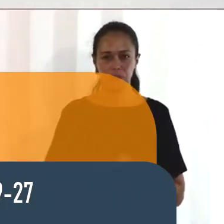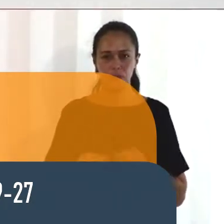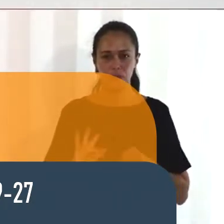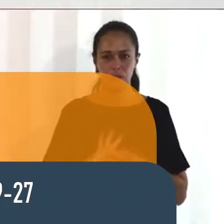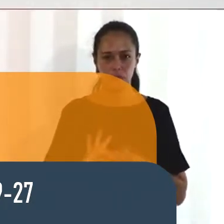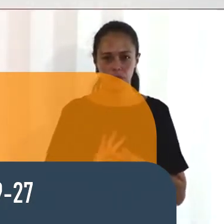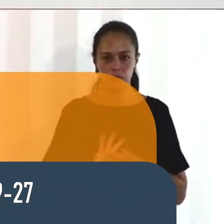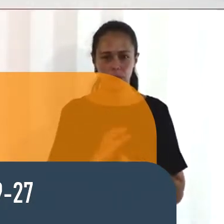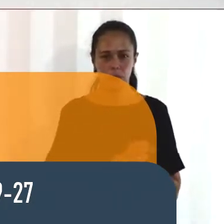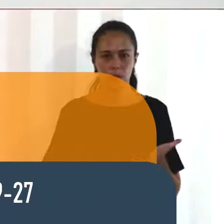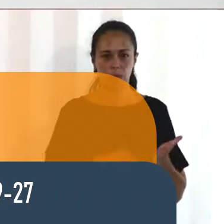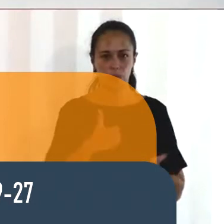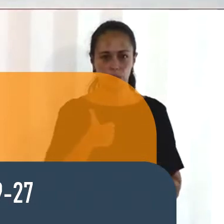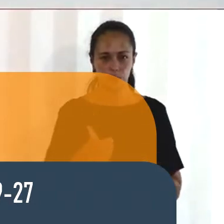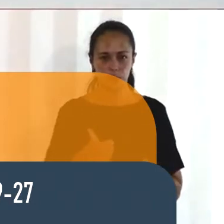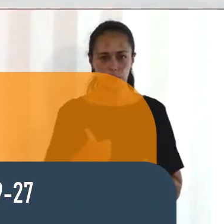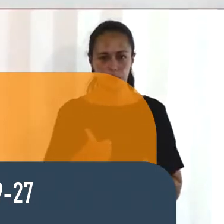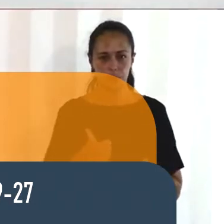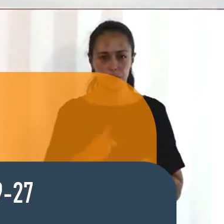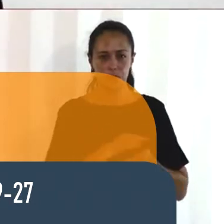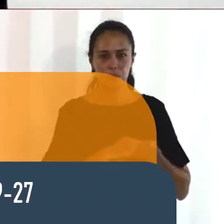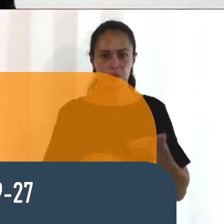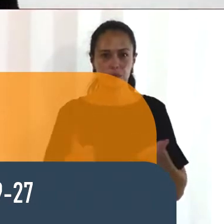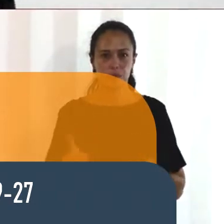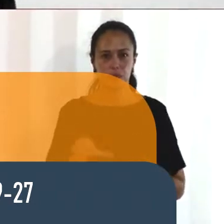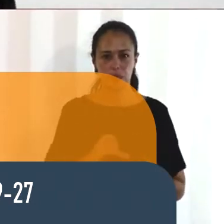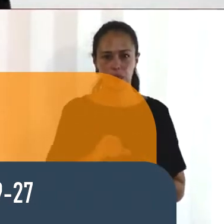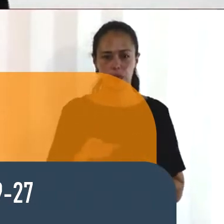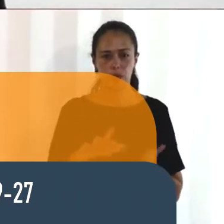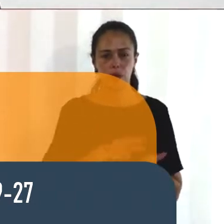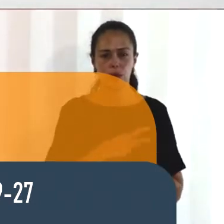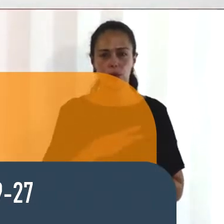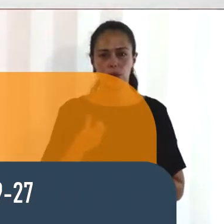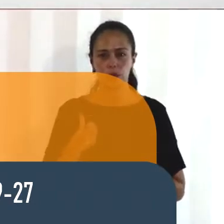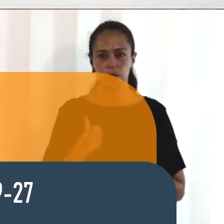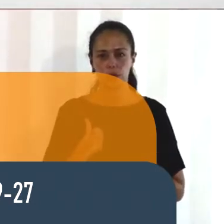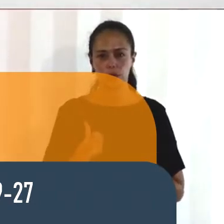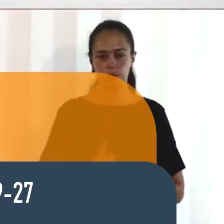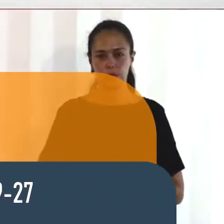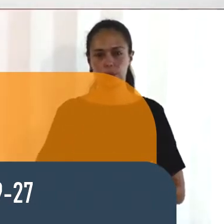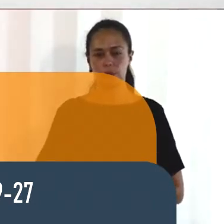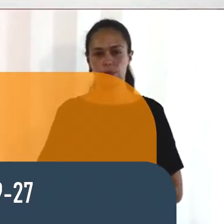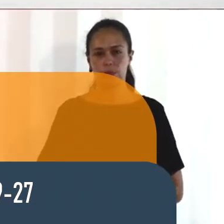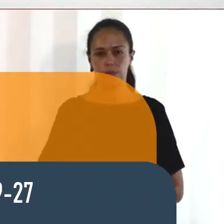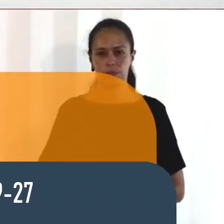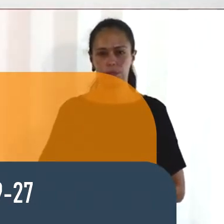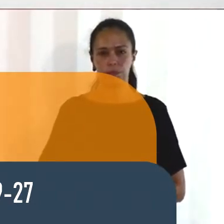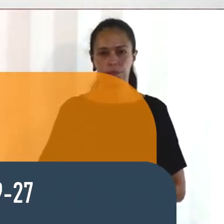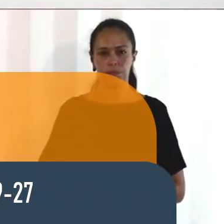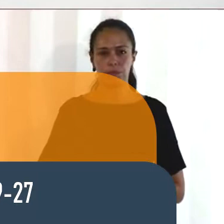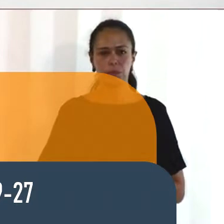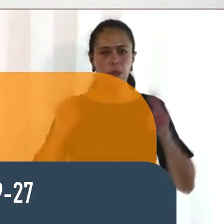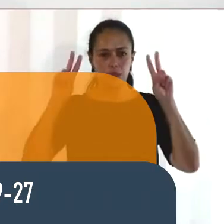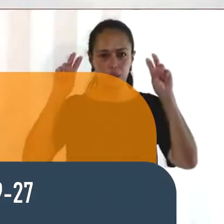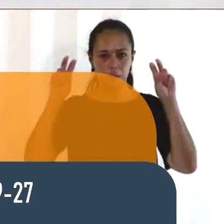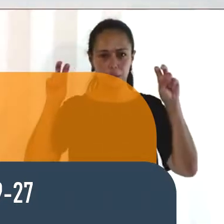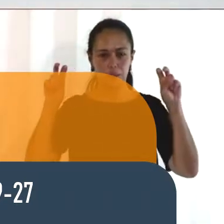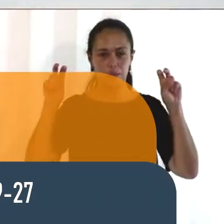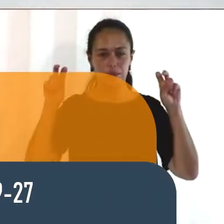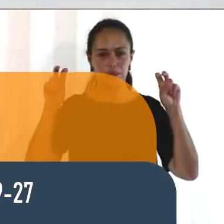Tiago 1, 19 a 26, o tema da nossa meditação nesta noite é como ser bem-aventurado.